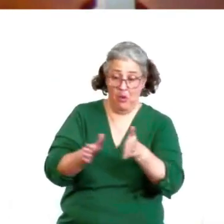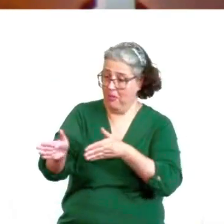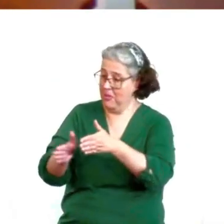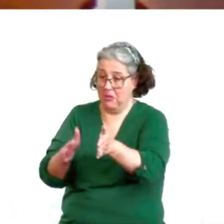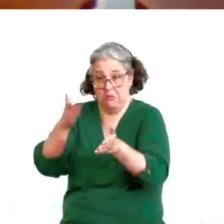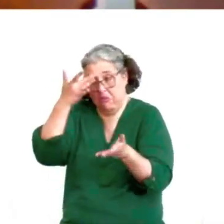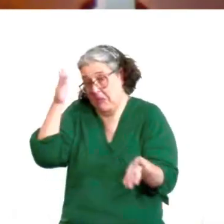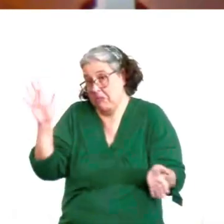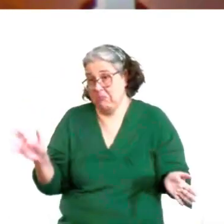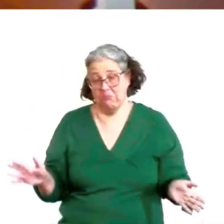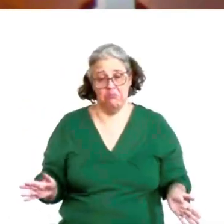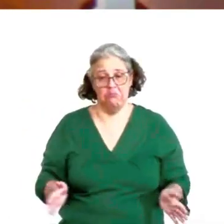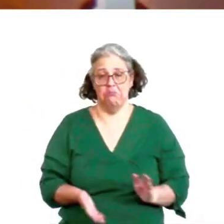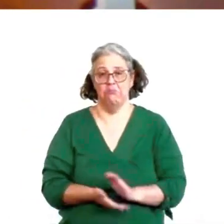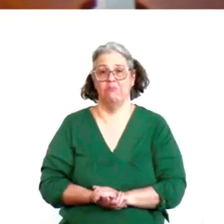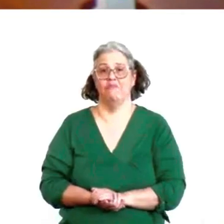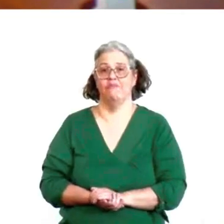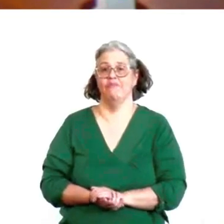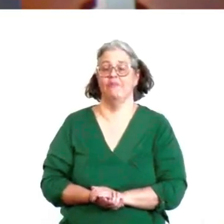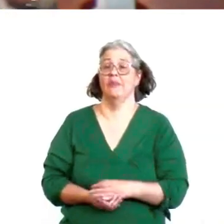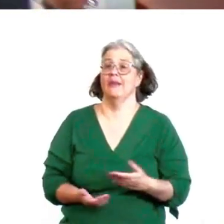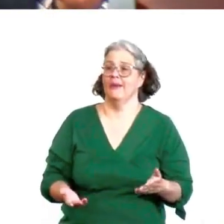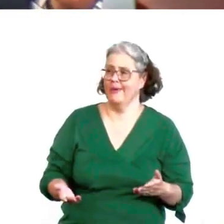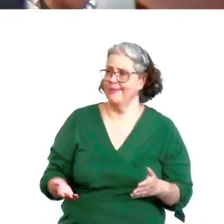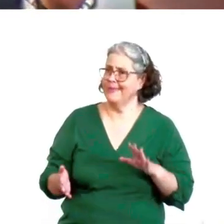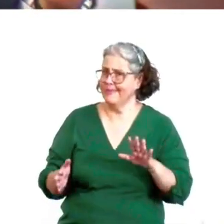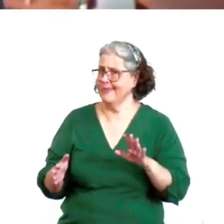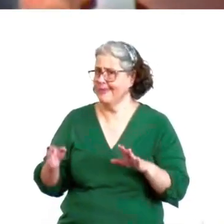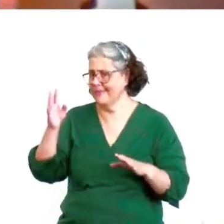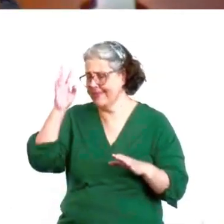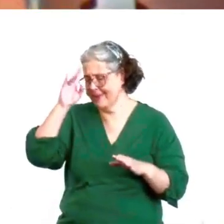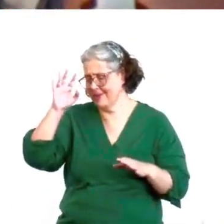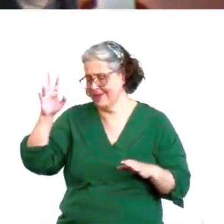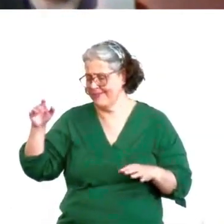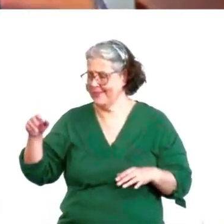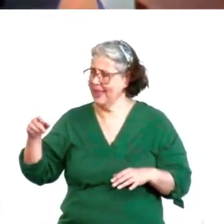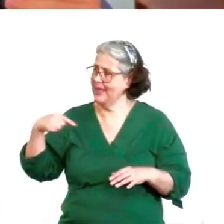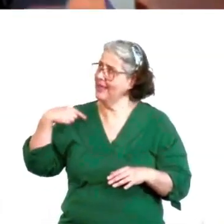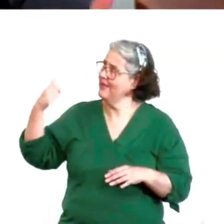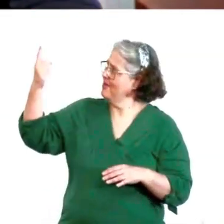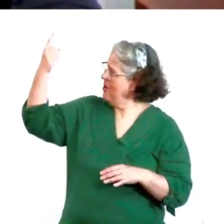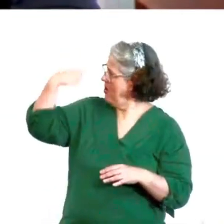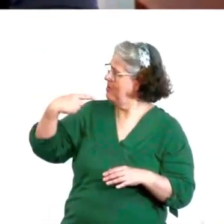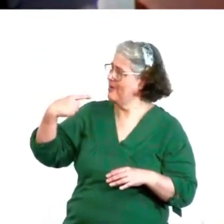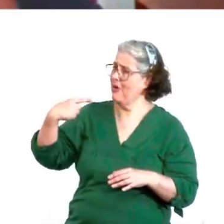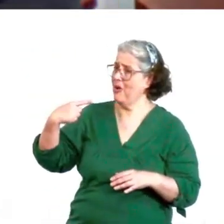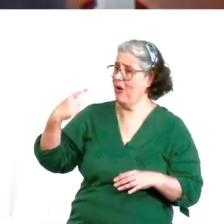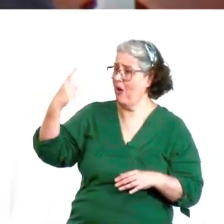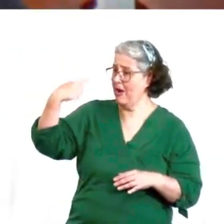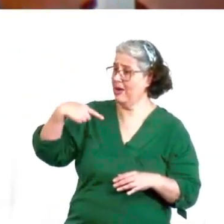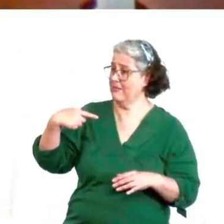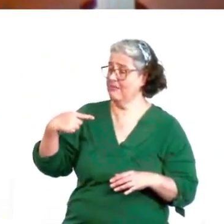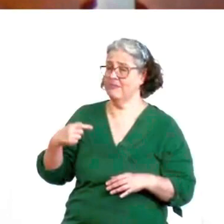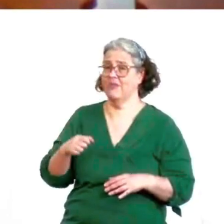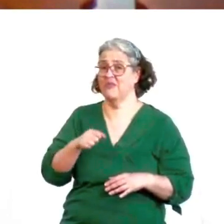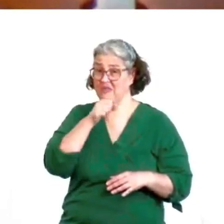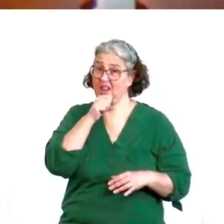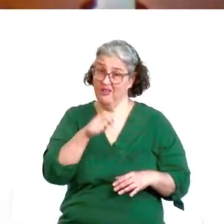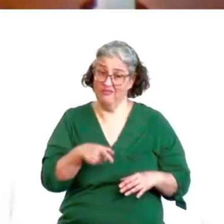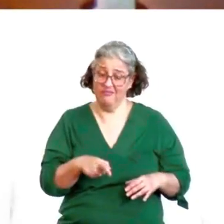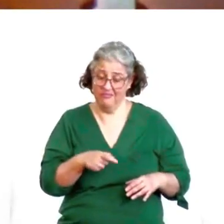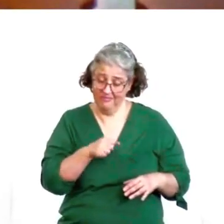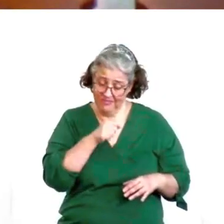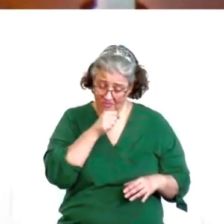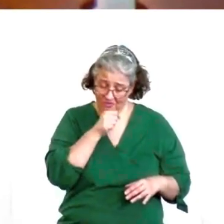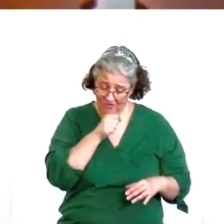recebemos uma ordem dentro de um contexto de uma mulher, de um homem velho,